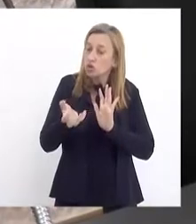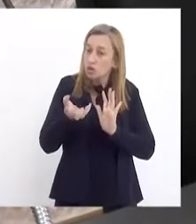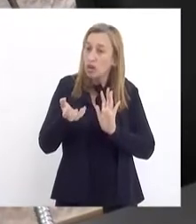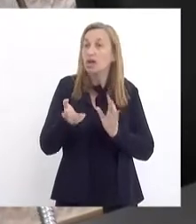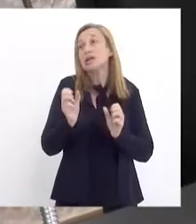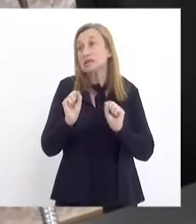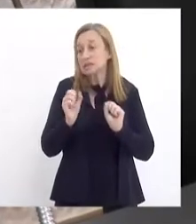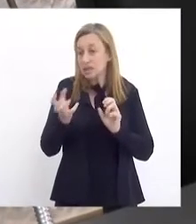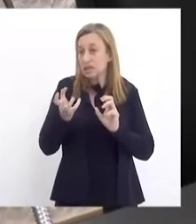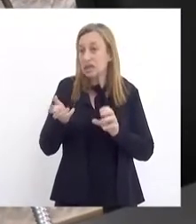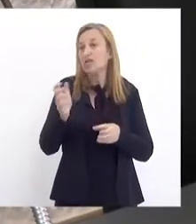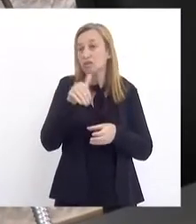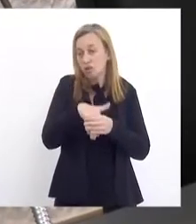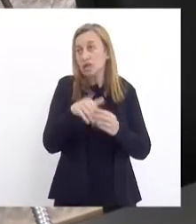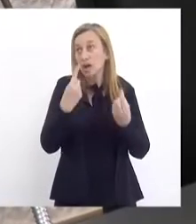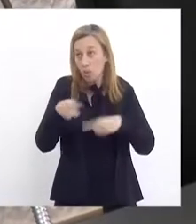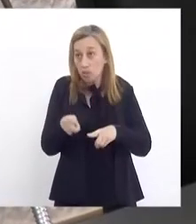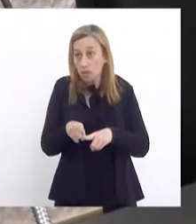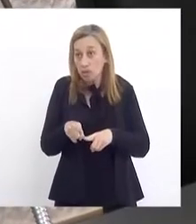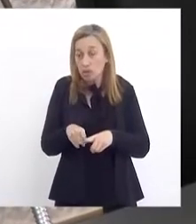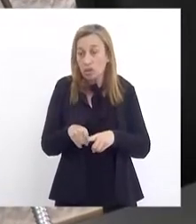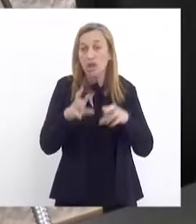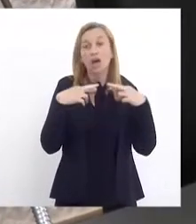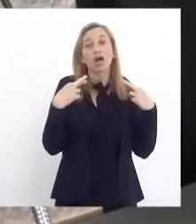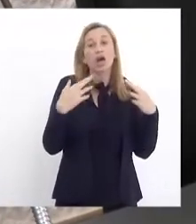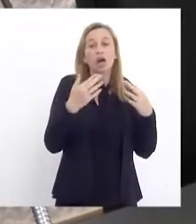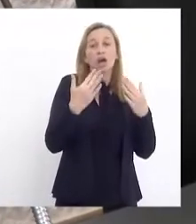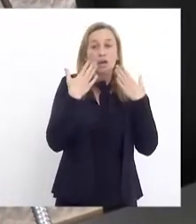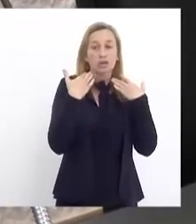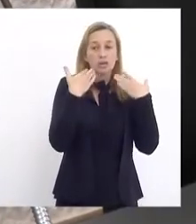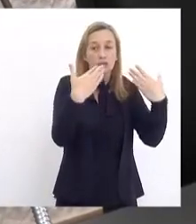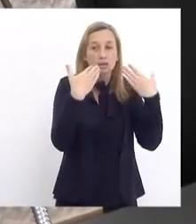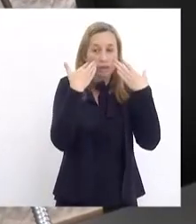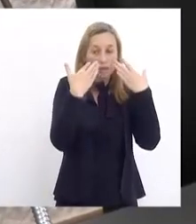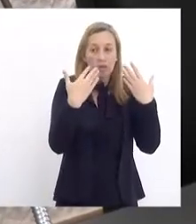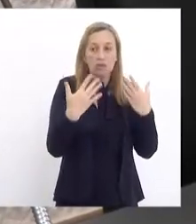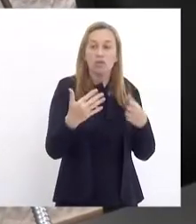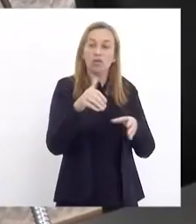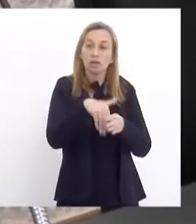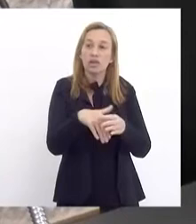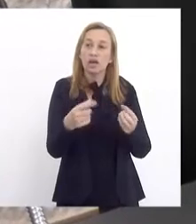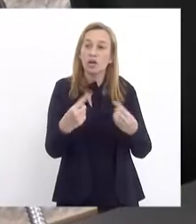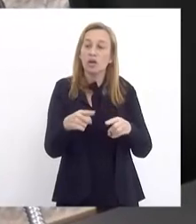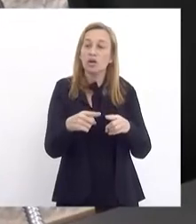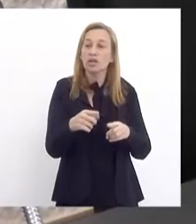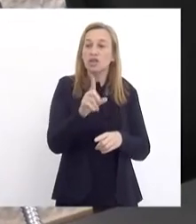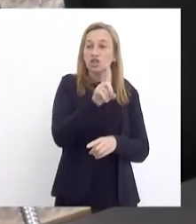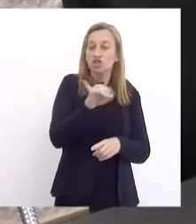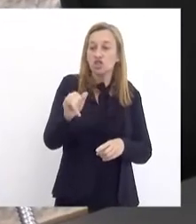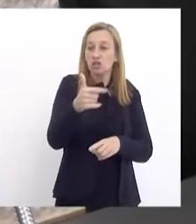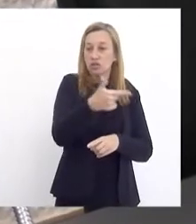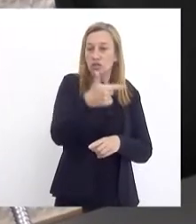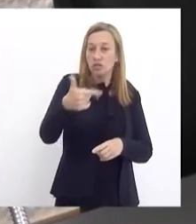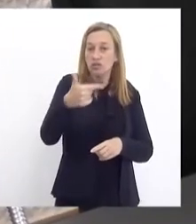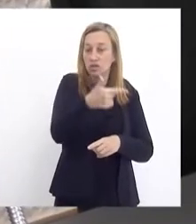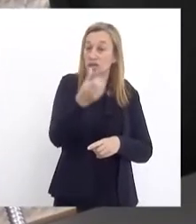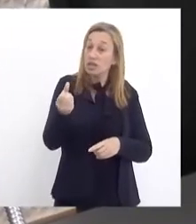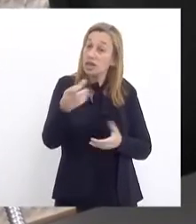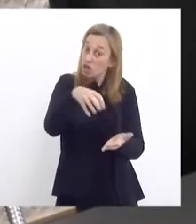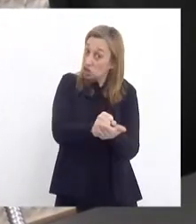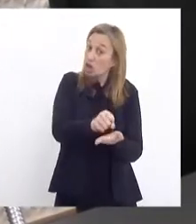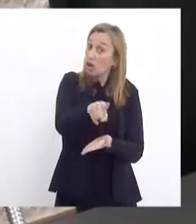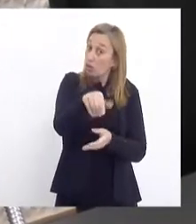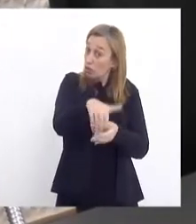contra. Podemos até votar contra a audiência pública dia 26, 22 e 26, mas eu quero que todo mundo registre o voto. Eu